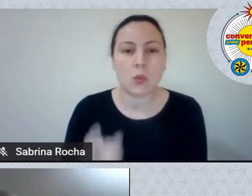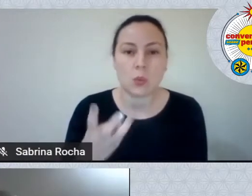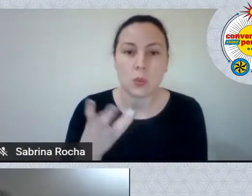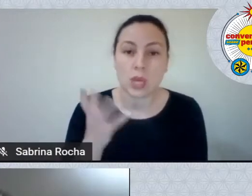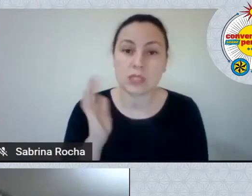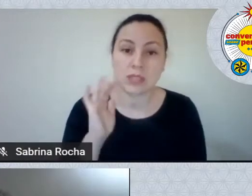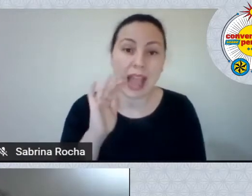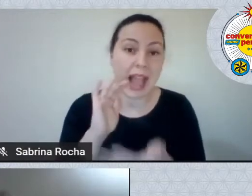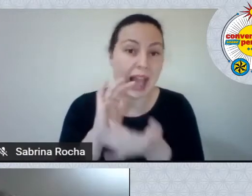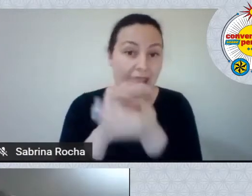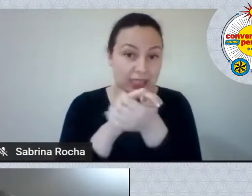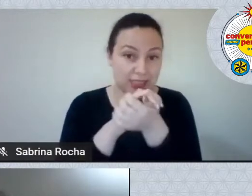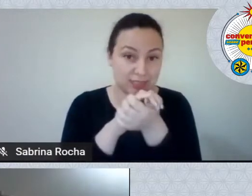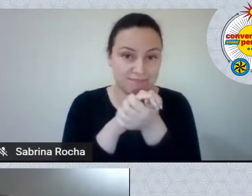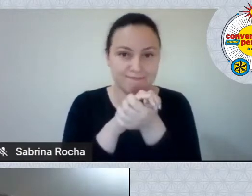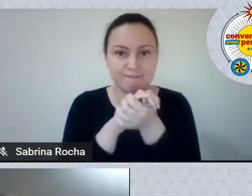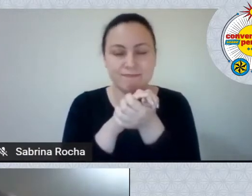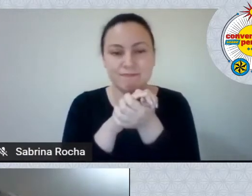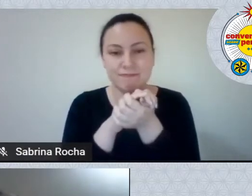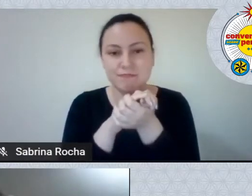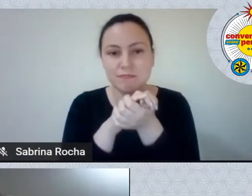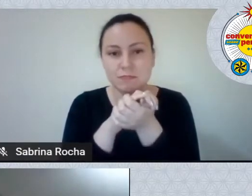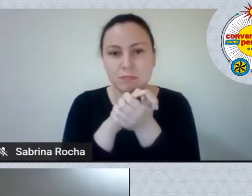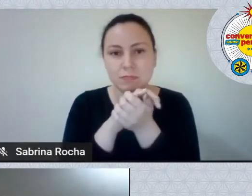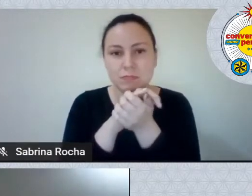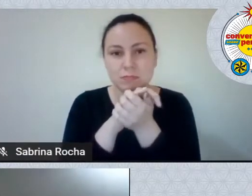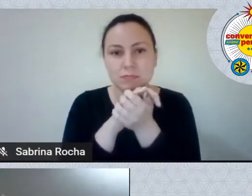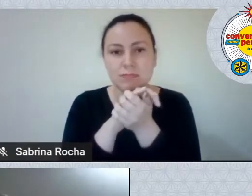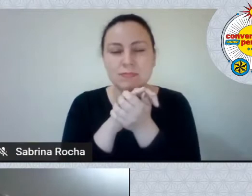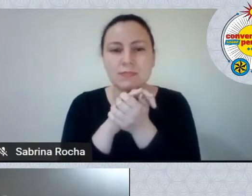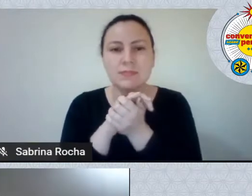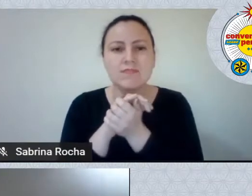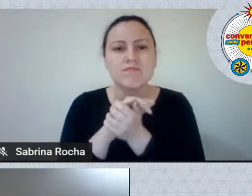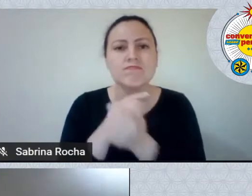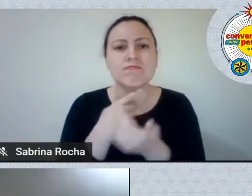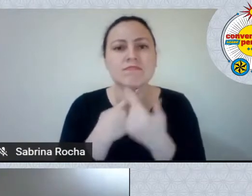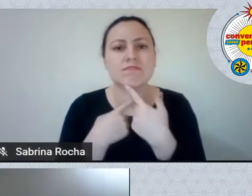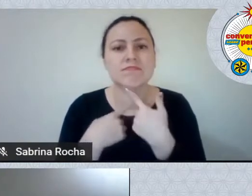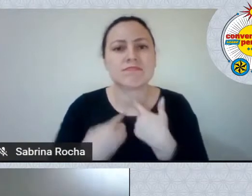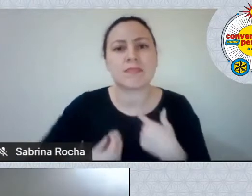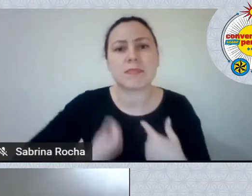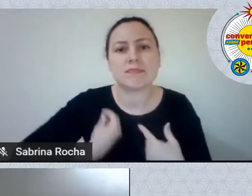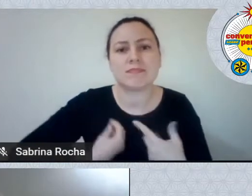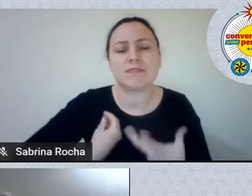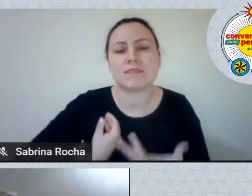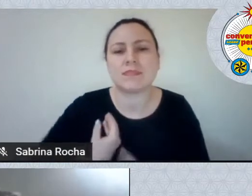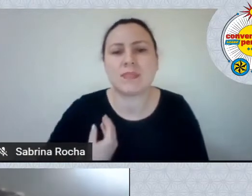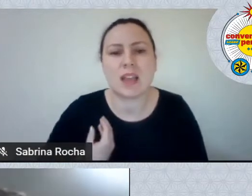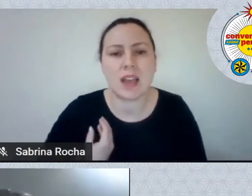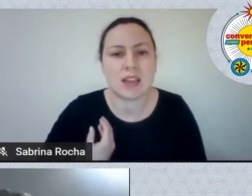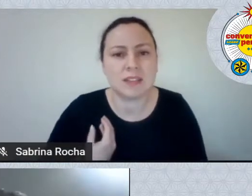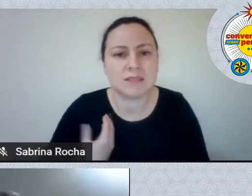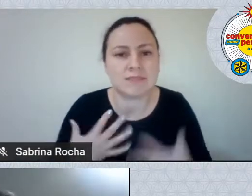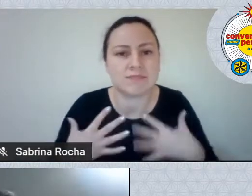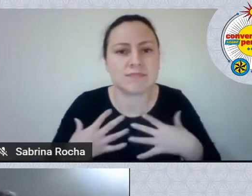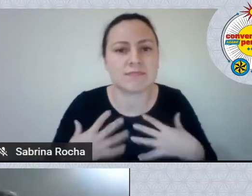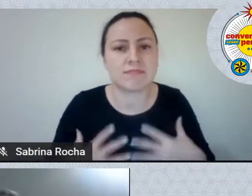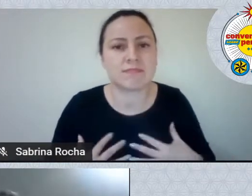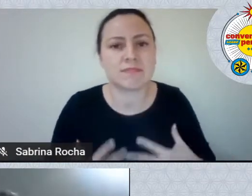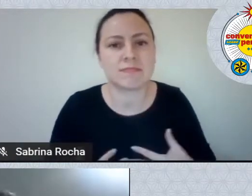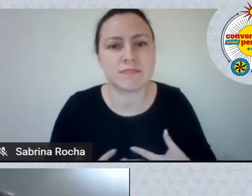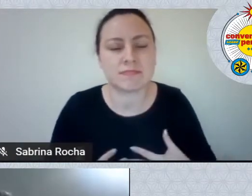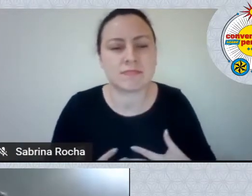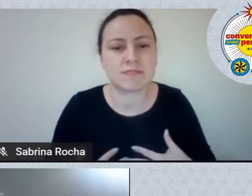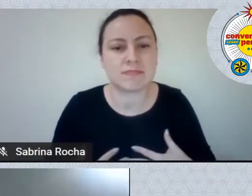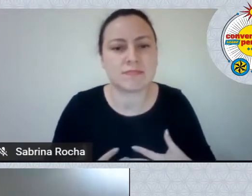quantos amores não estão sedentos, né? De presença, de corporeidade, a